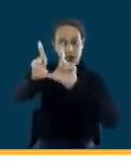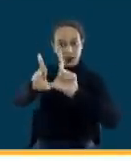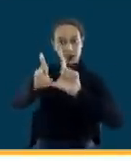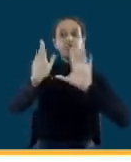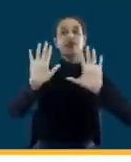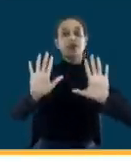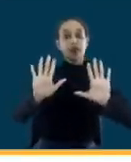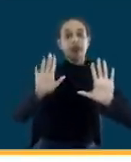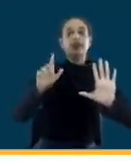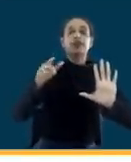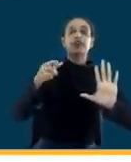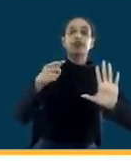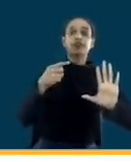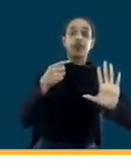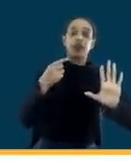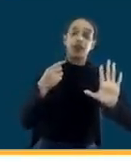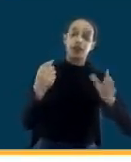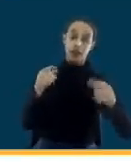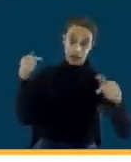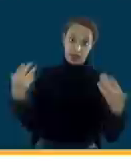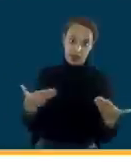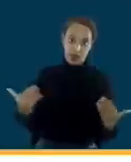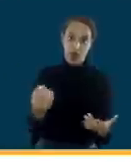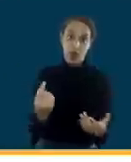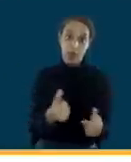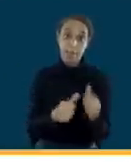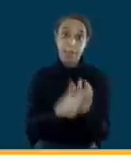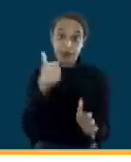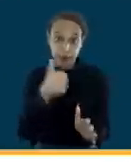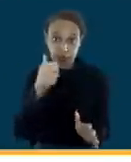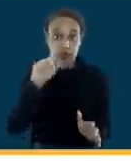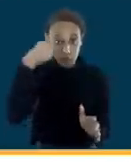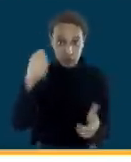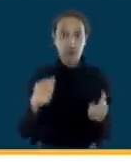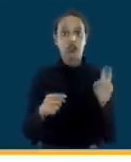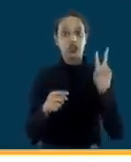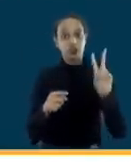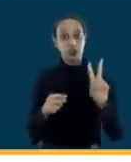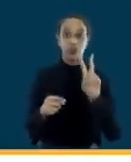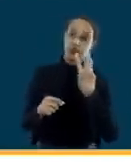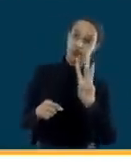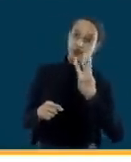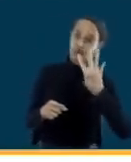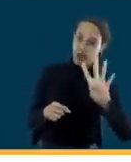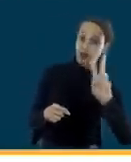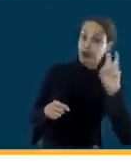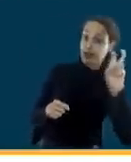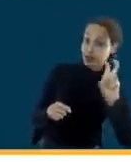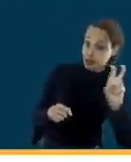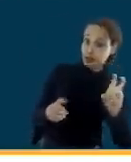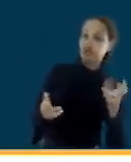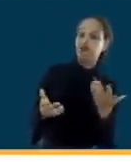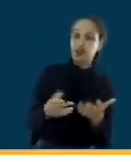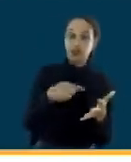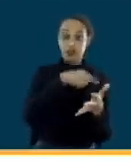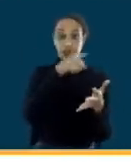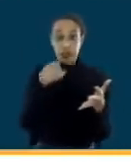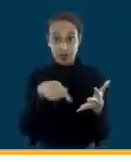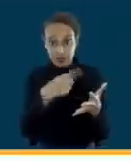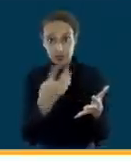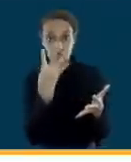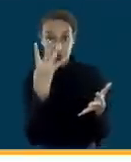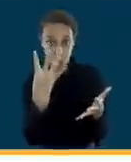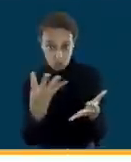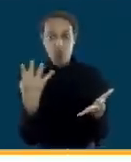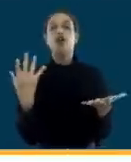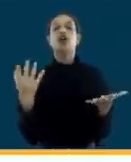5, dia 8 e dia 10. Essas aulas serão para os 200 inscritos e selecionados que seguiram critérios, né, que são do